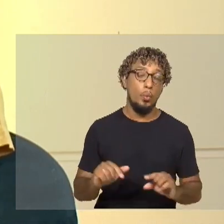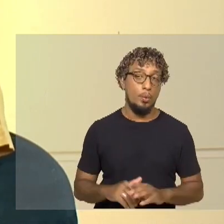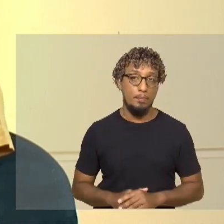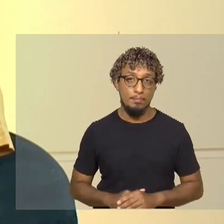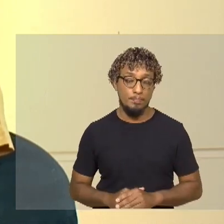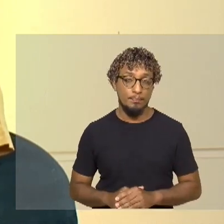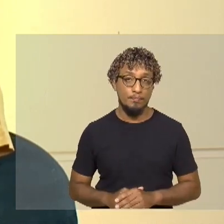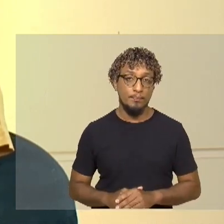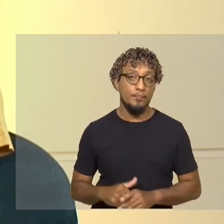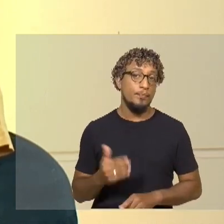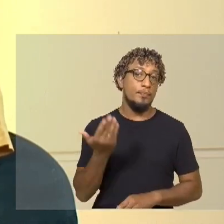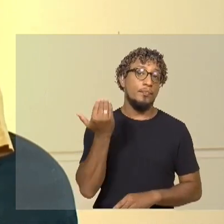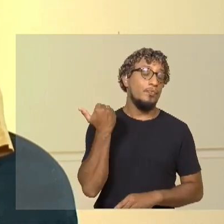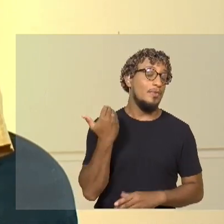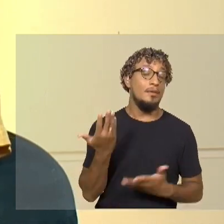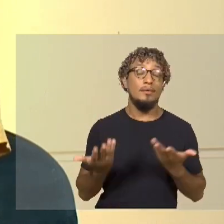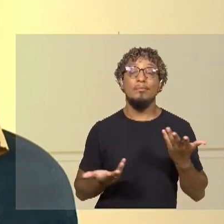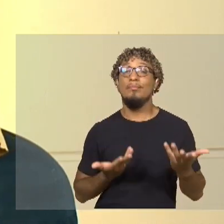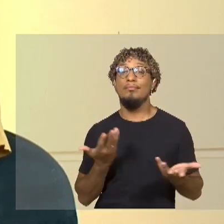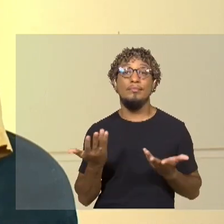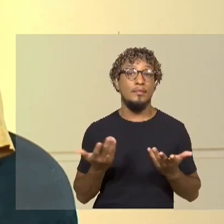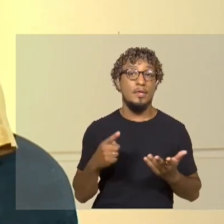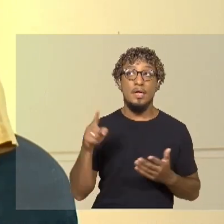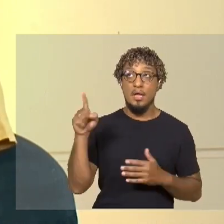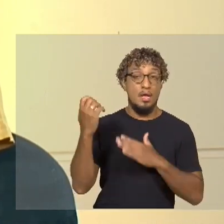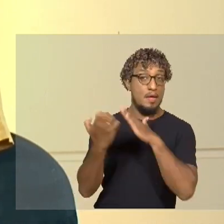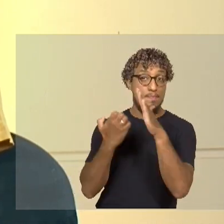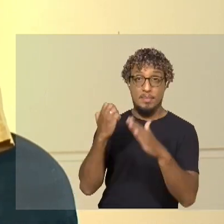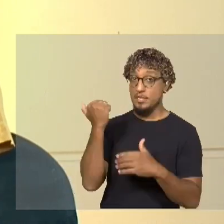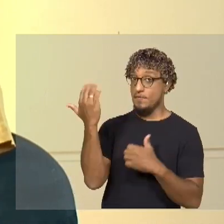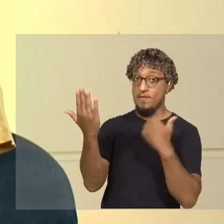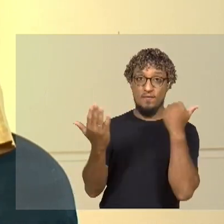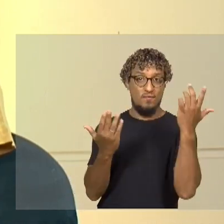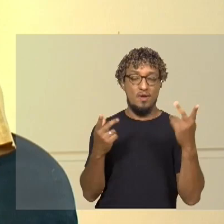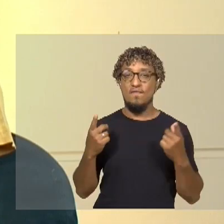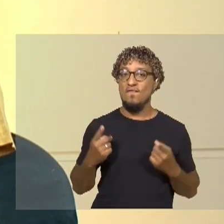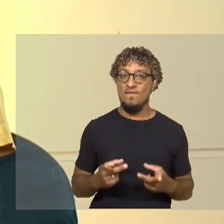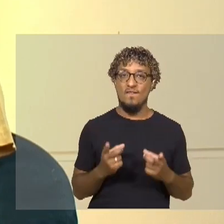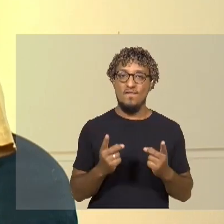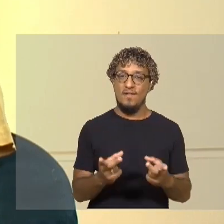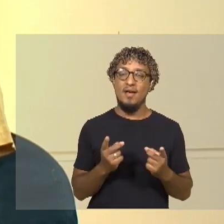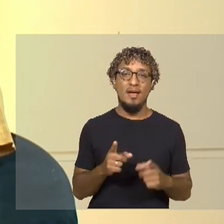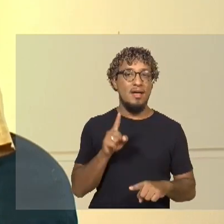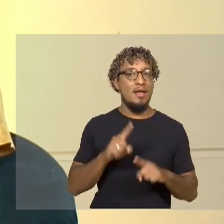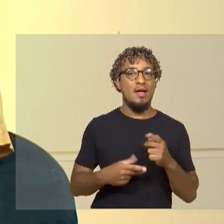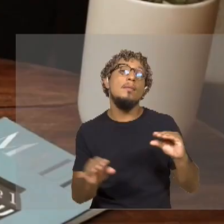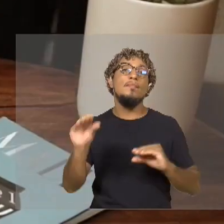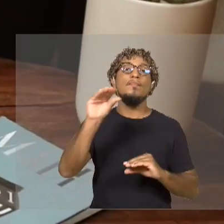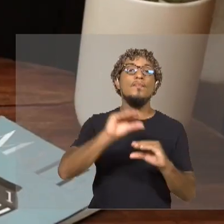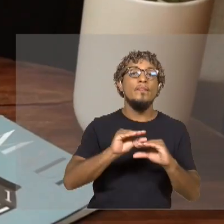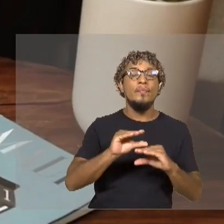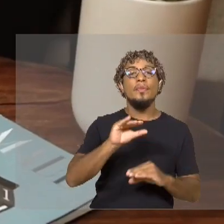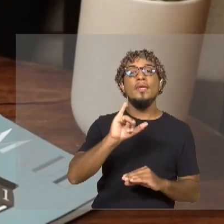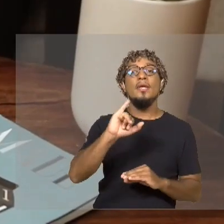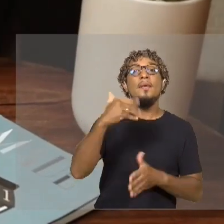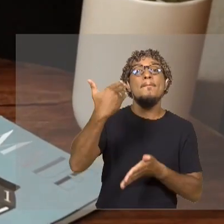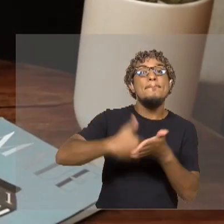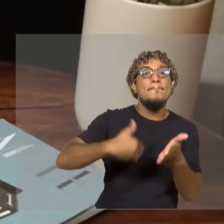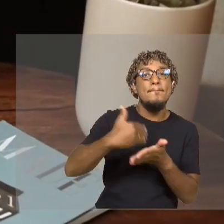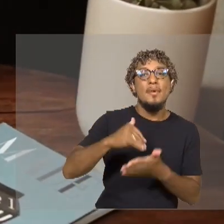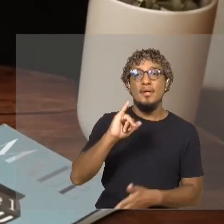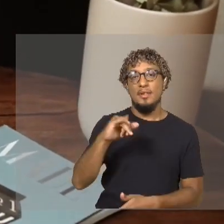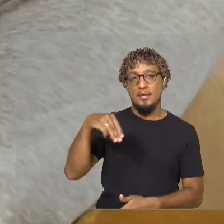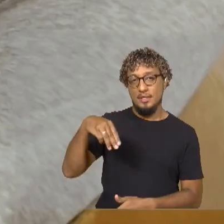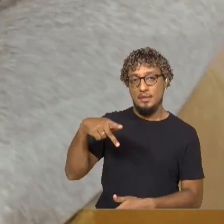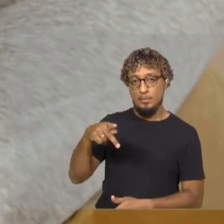era uma situação em que essas empresas vendiam os produtos e entregavam como se fosse de pessoa física